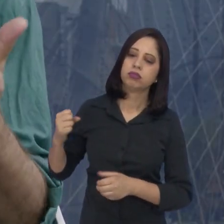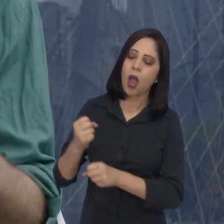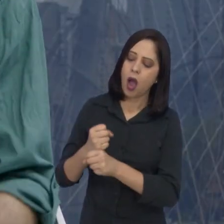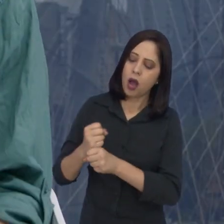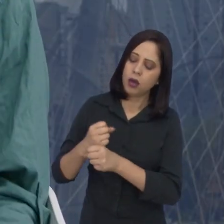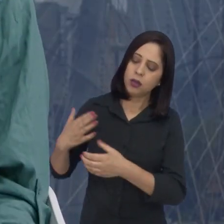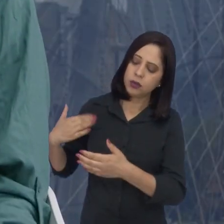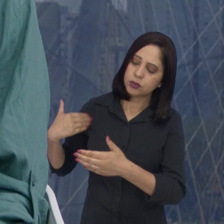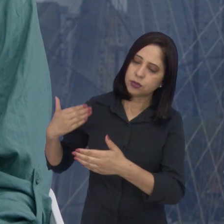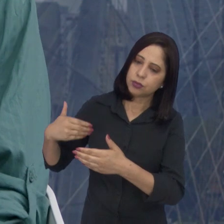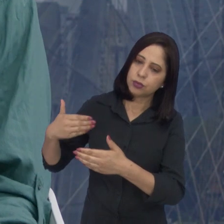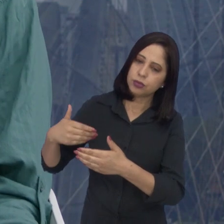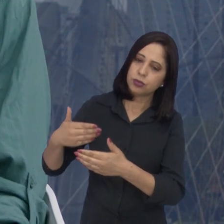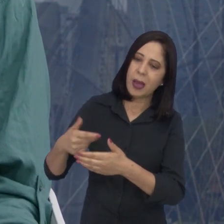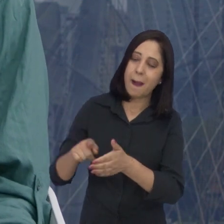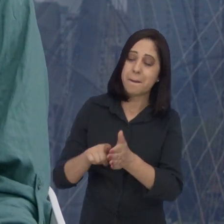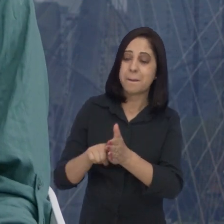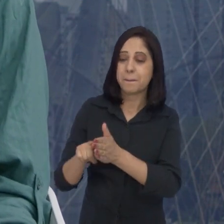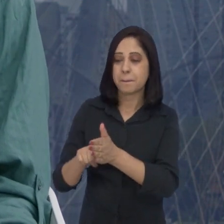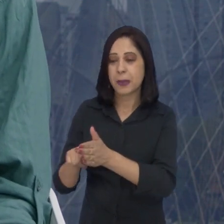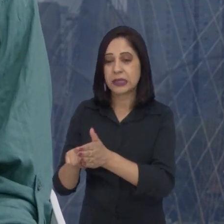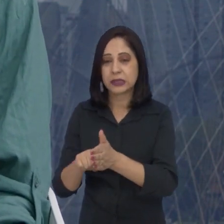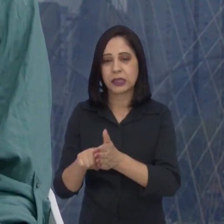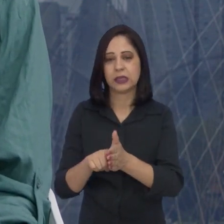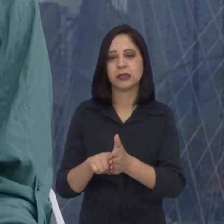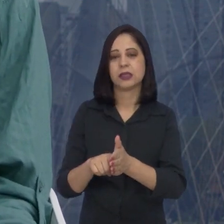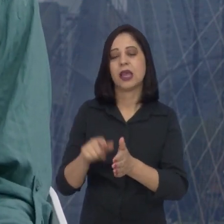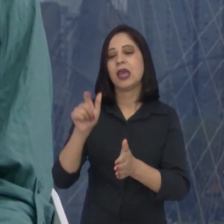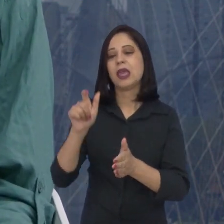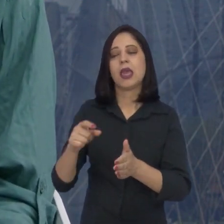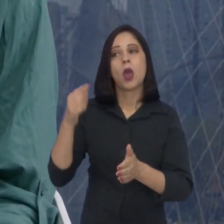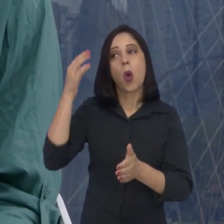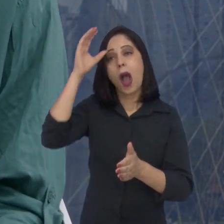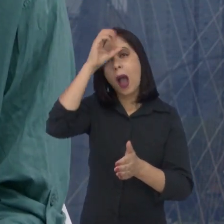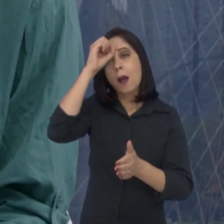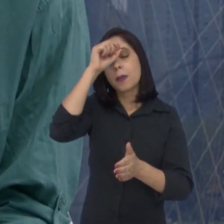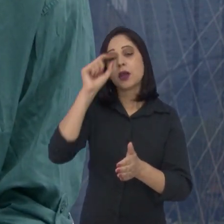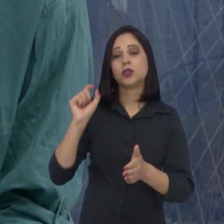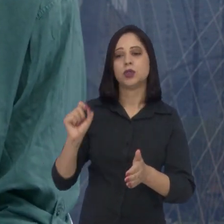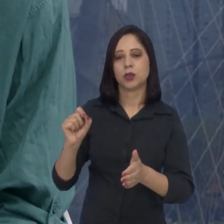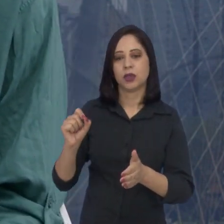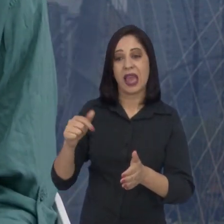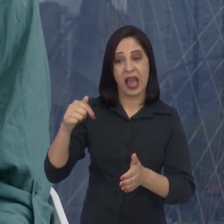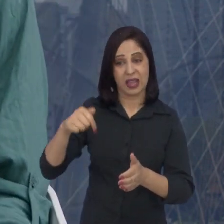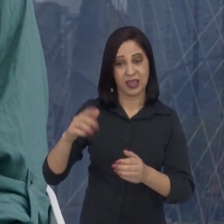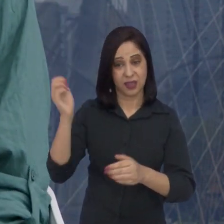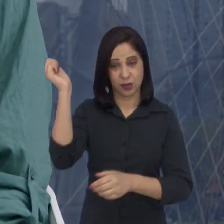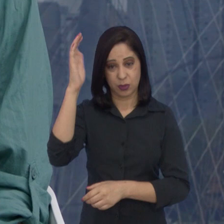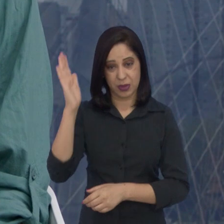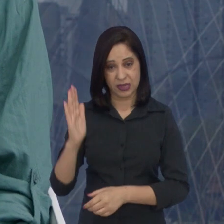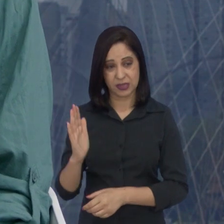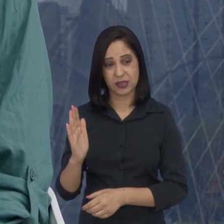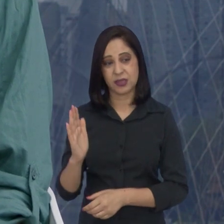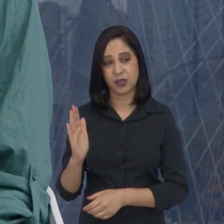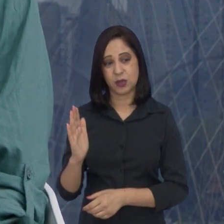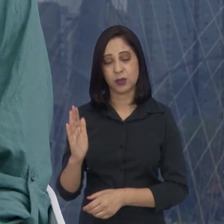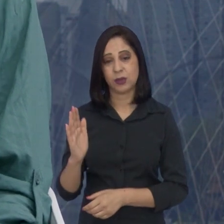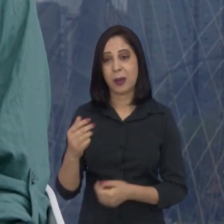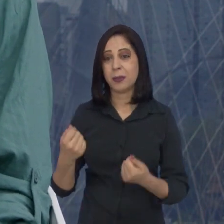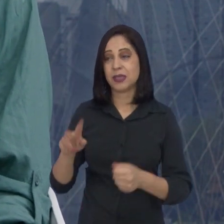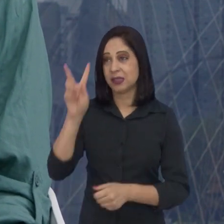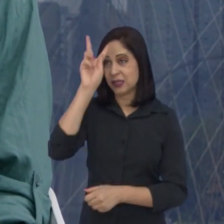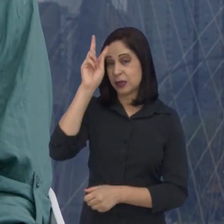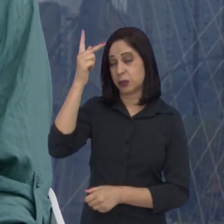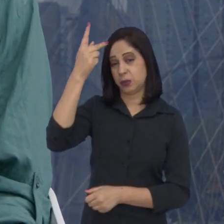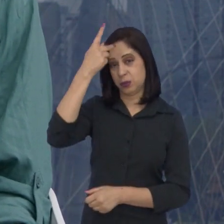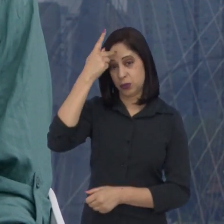pude aprender com outros pesquisadores é que a gente tem que desfazer um mito no Brasil de que não há